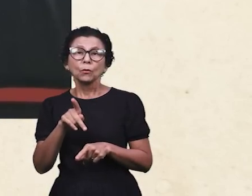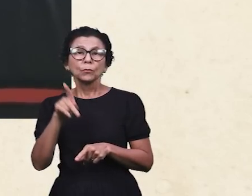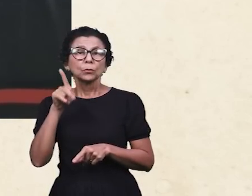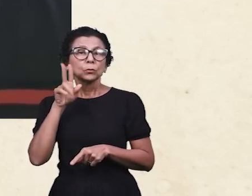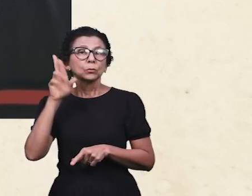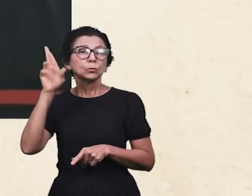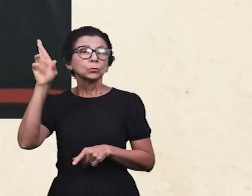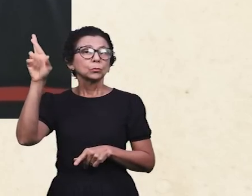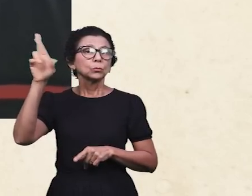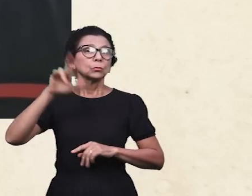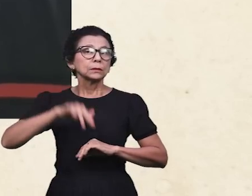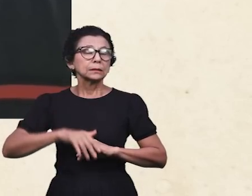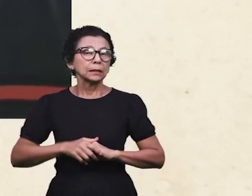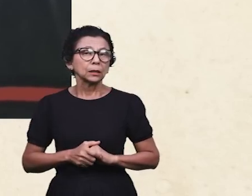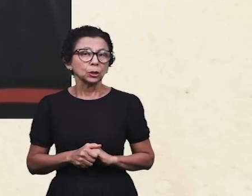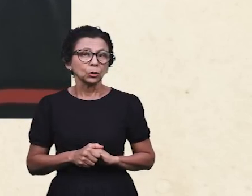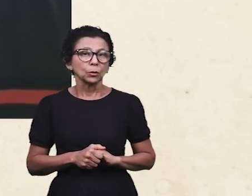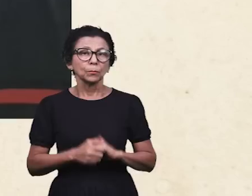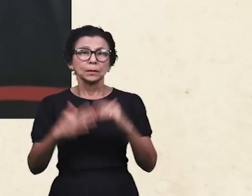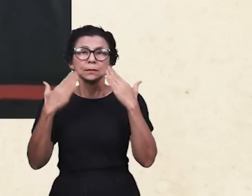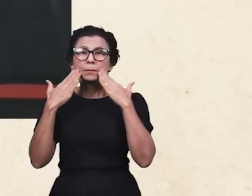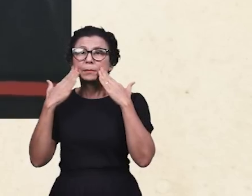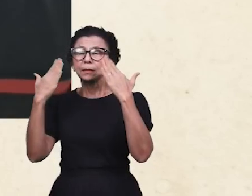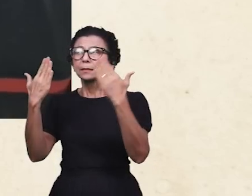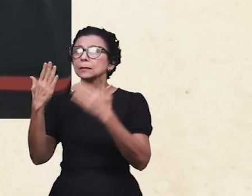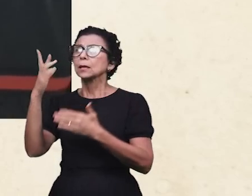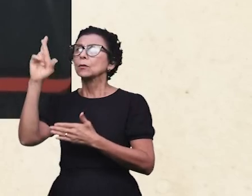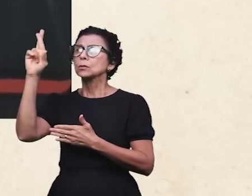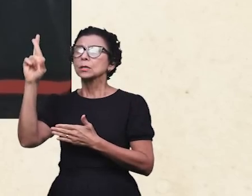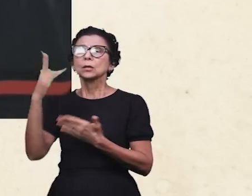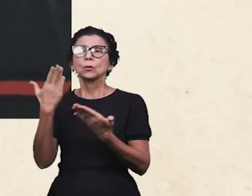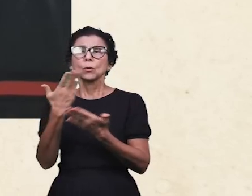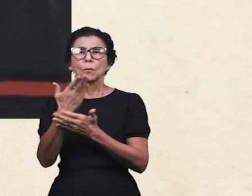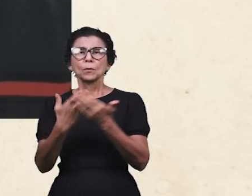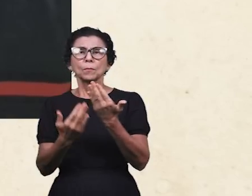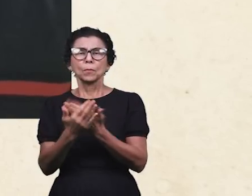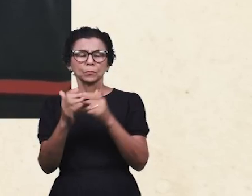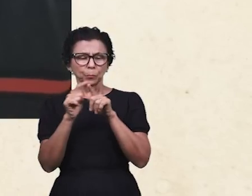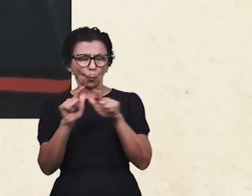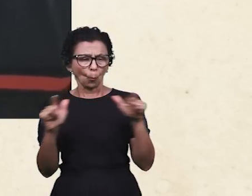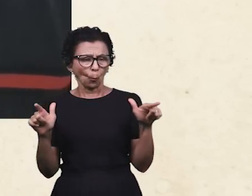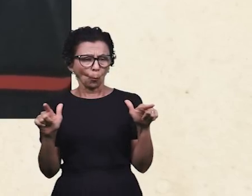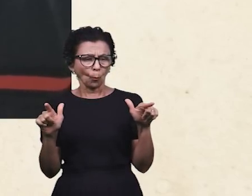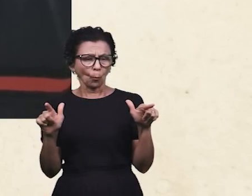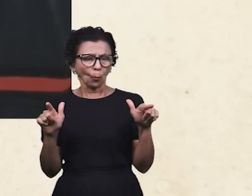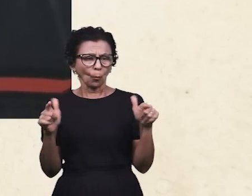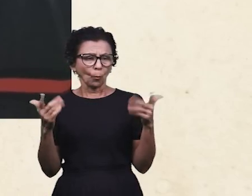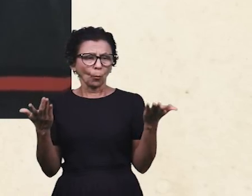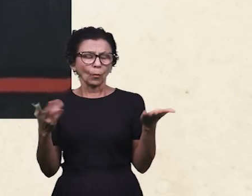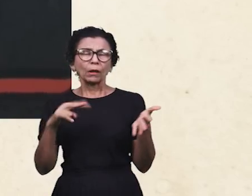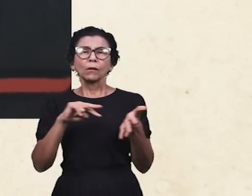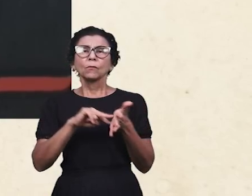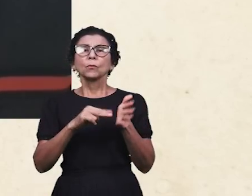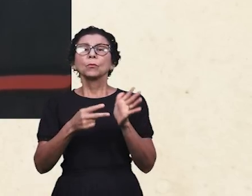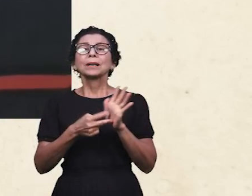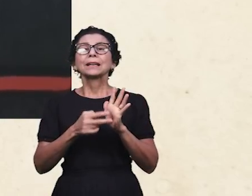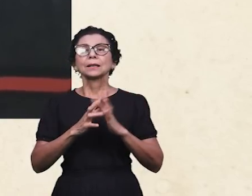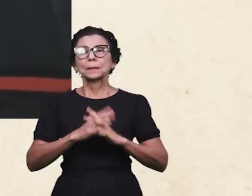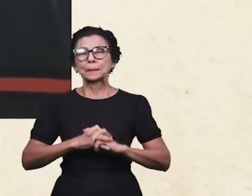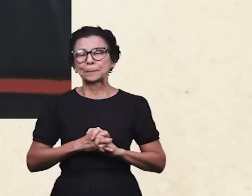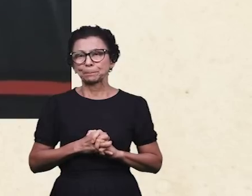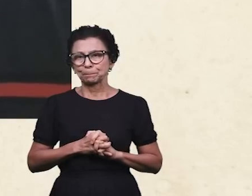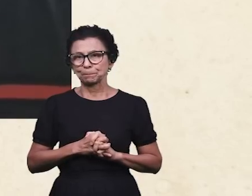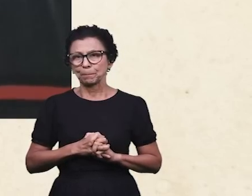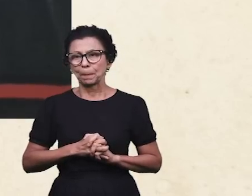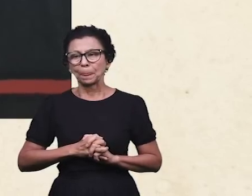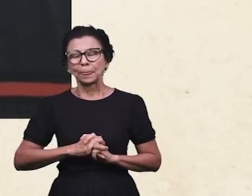deveria subir à sua presença de mãos vazias. E o que isso significa? Isso significa, meus irmãos, que